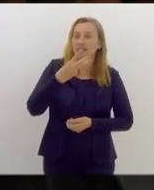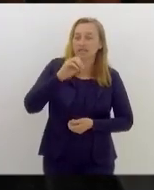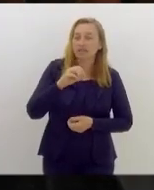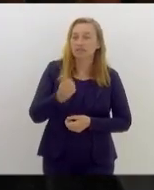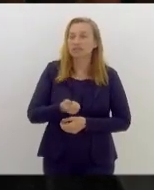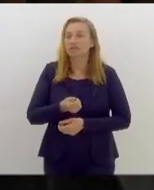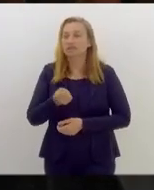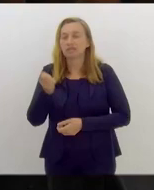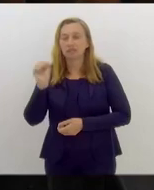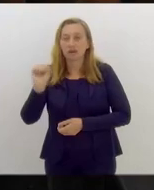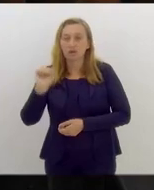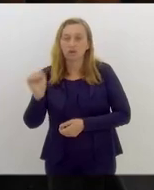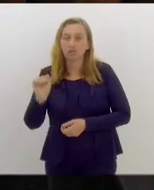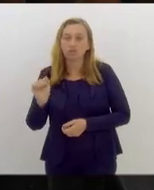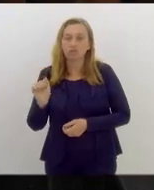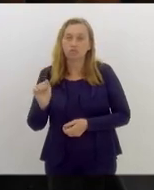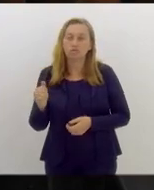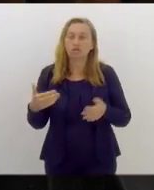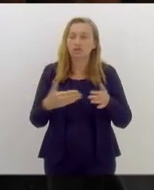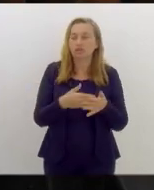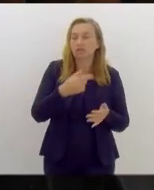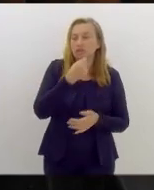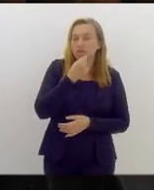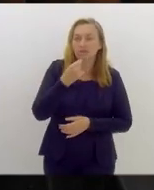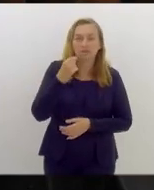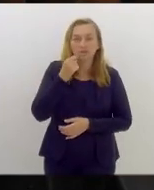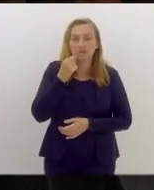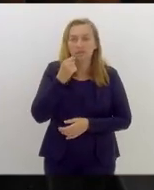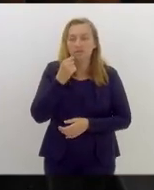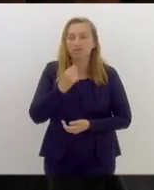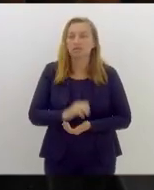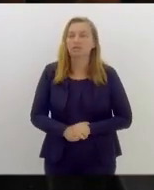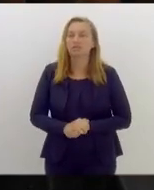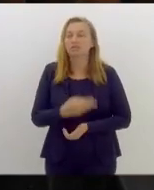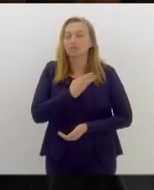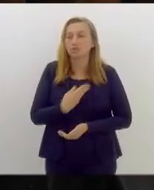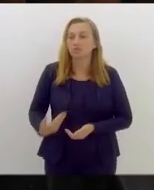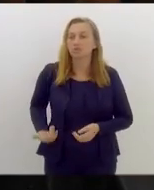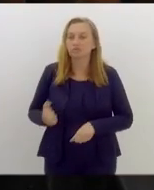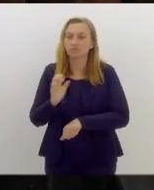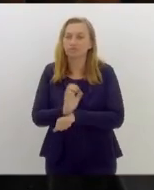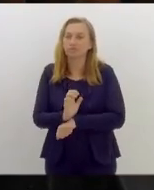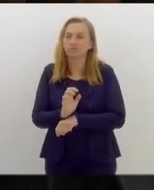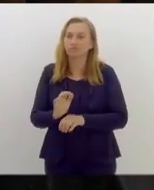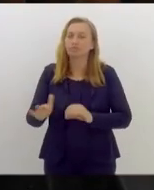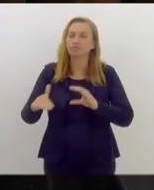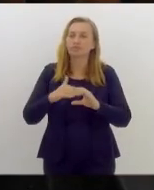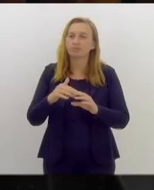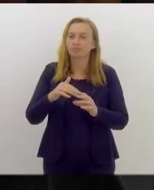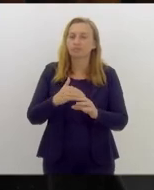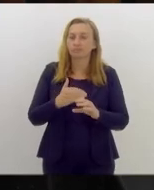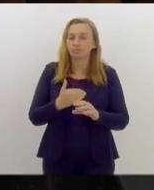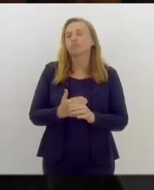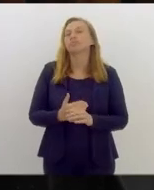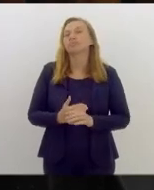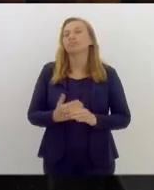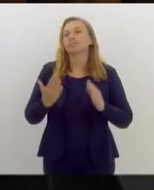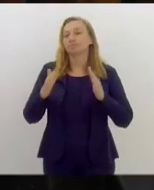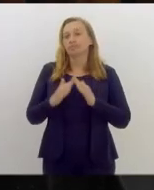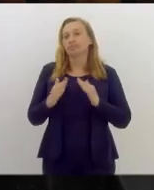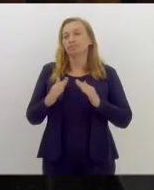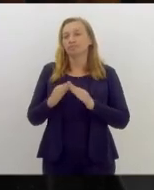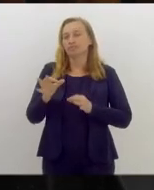engano, de 2019. Deputado Luiz Paulo, o governo do Estado mandou o Plano Estadual de Educação para esta